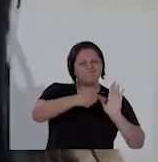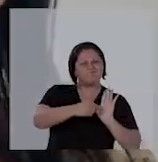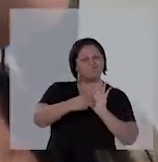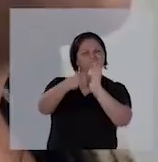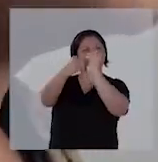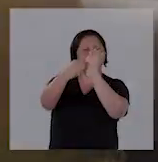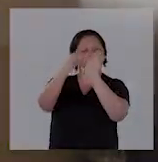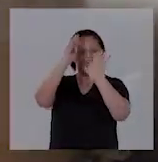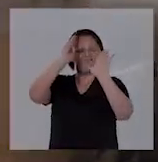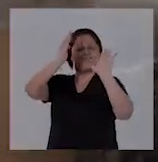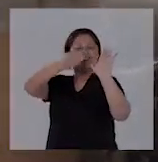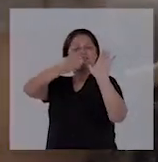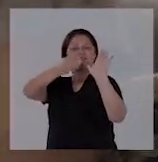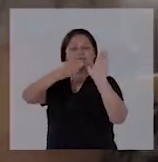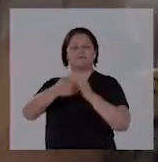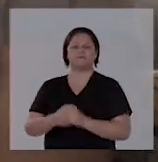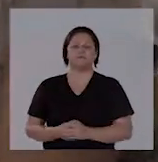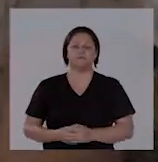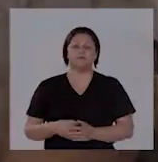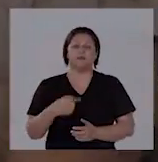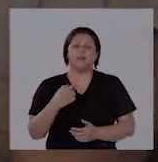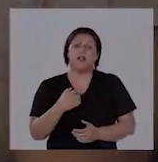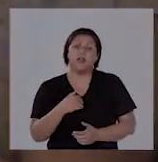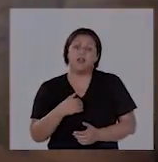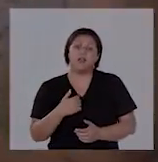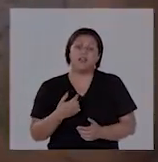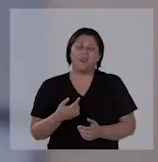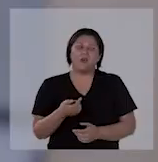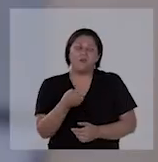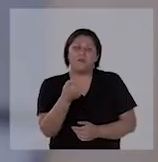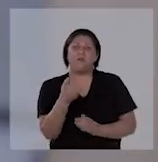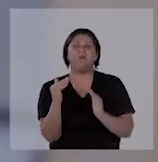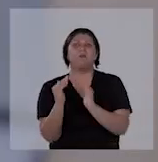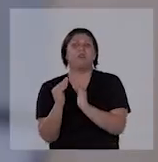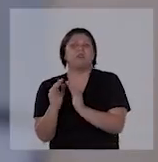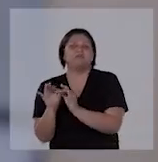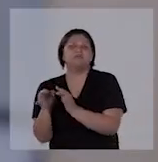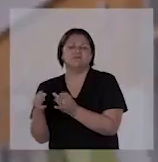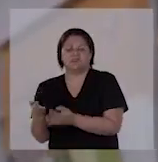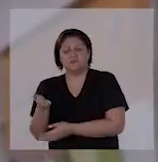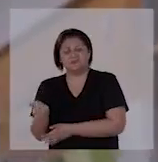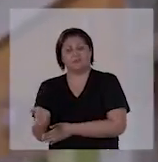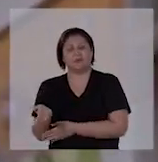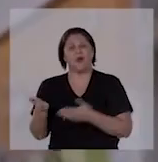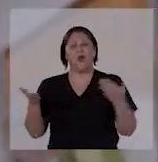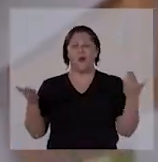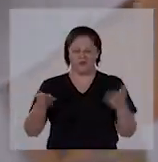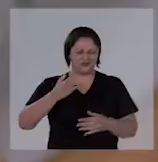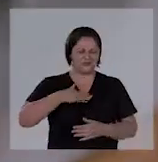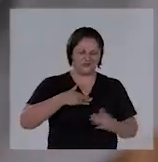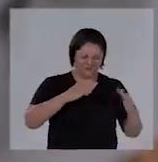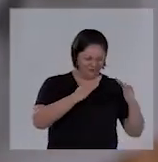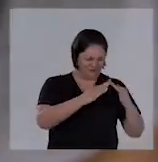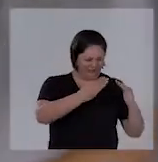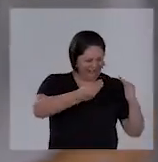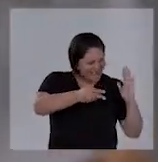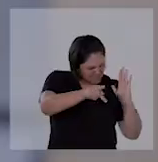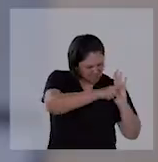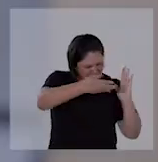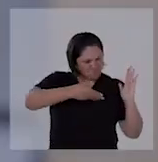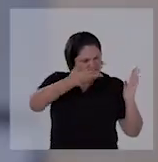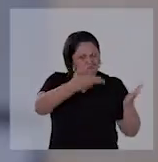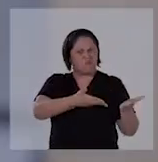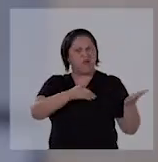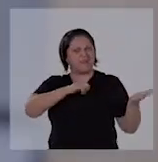também colocaram a mulher em primeiro lugar eu morava era um quarto de pensão e hoje pra mim tá na minha